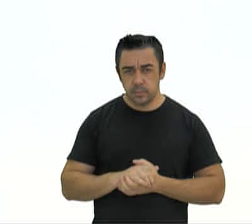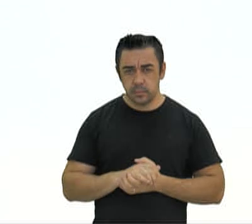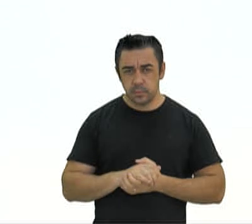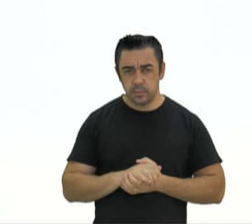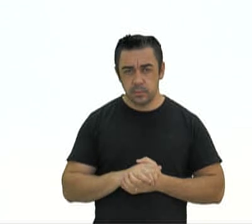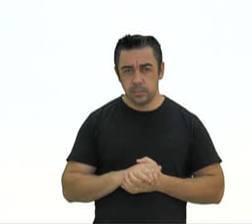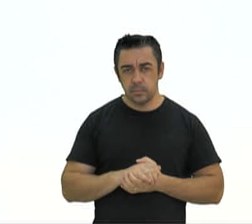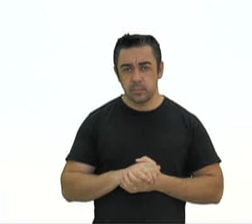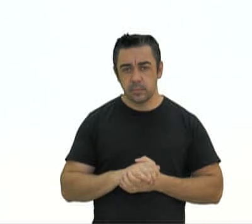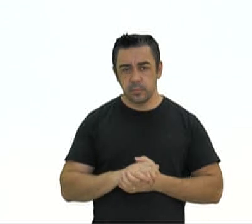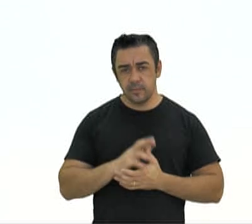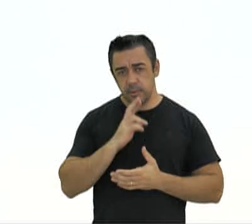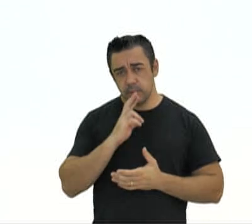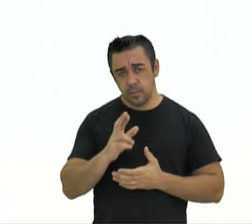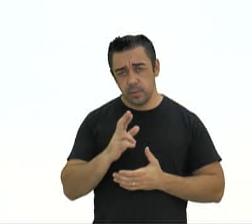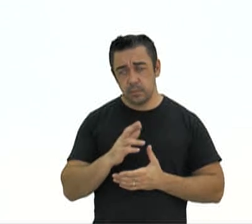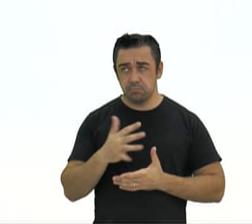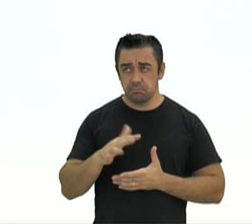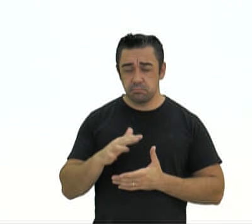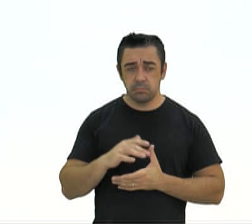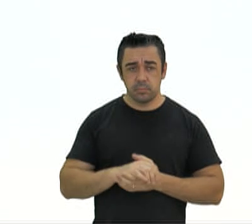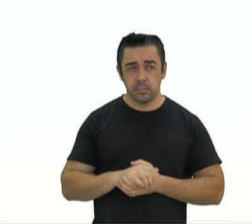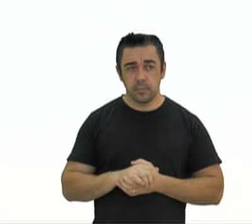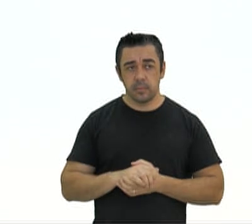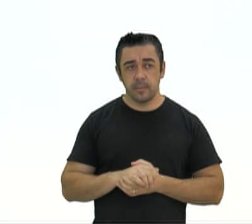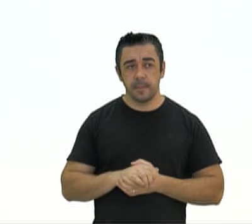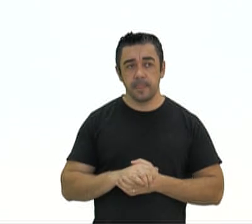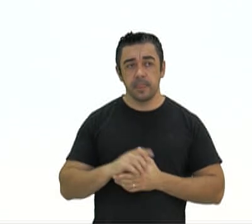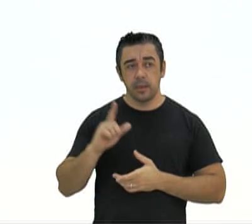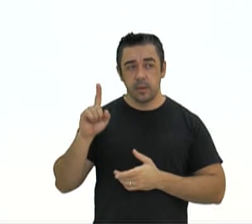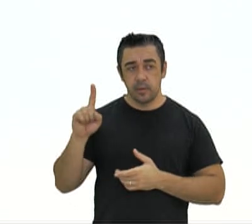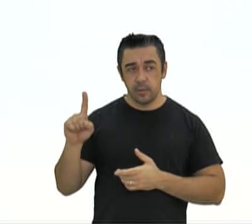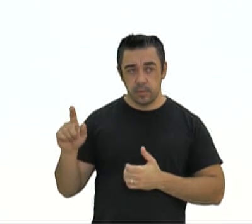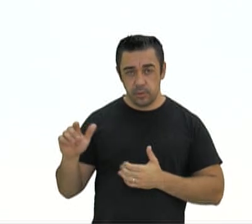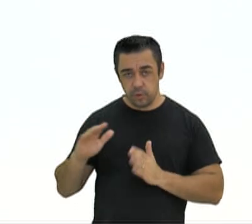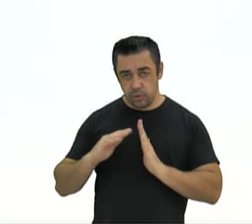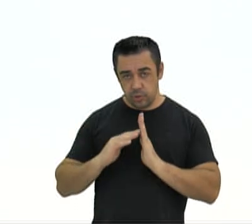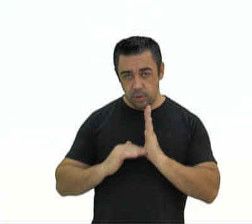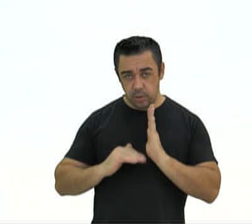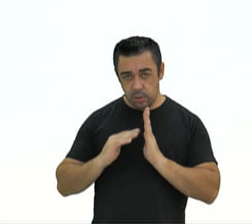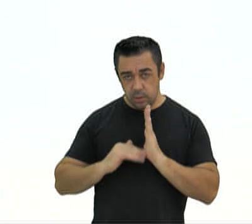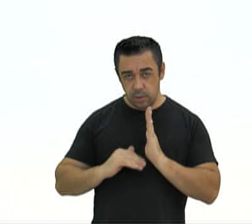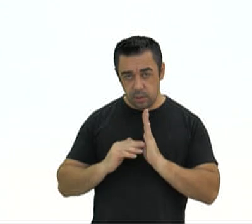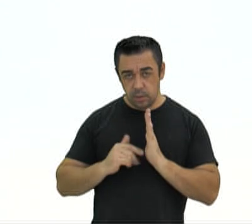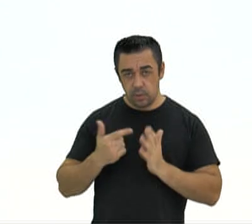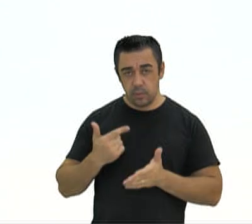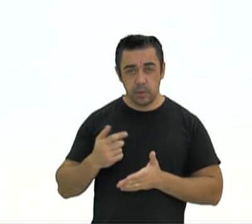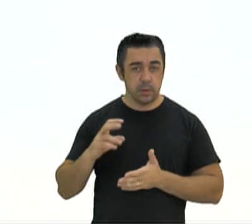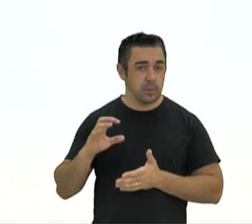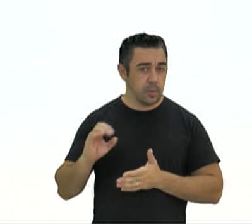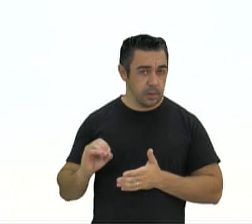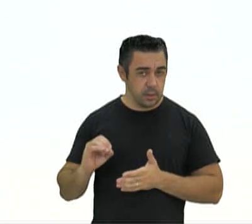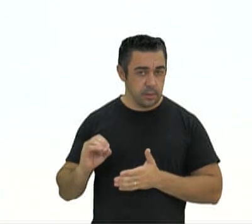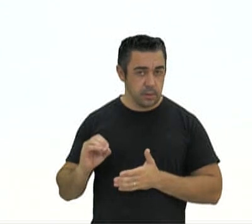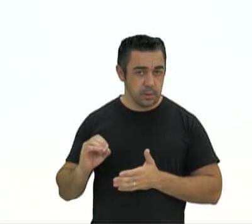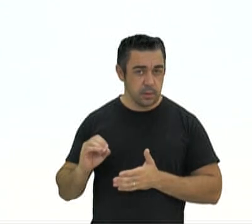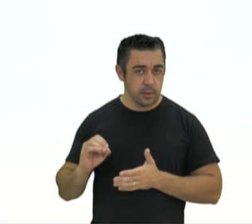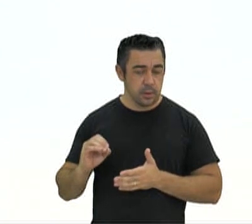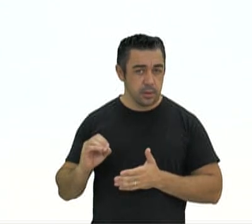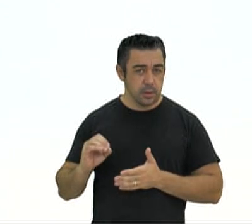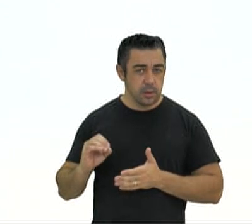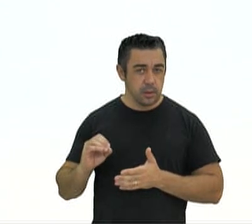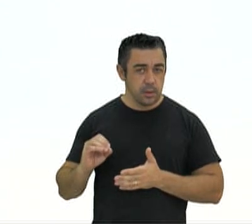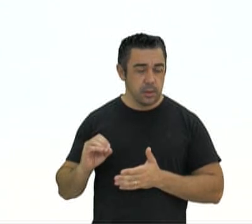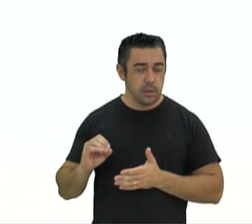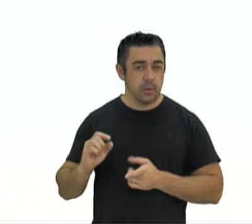Quanto que deu aí? Aí a pessoa vai dizer, deu tanto. Aí você vai subtrair desse resultado 250. E